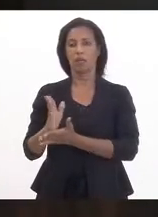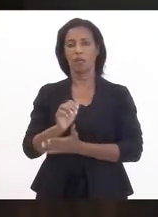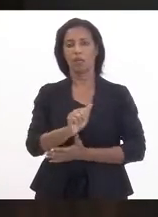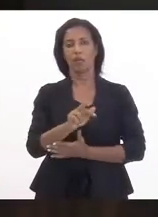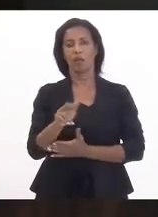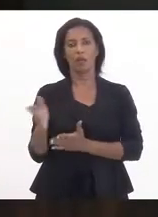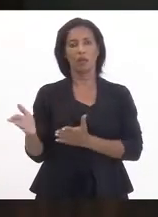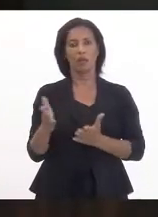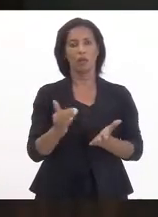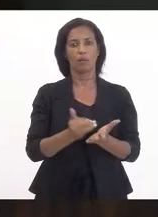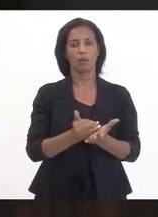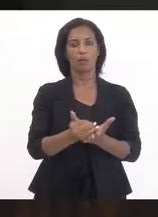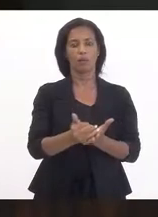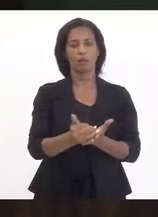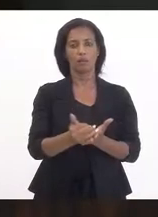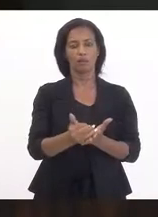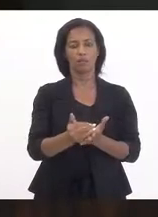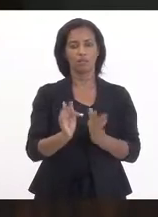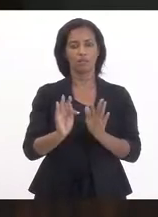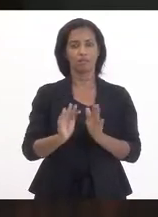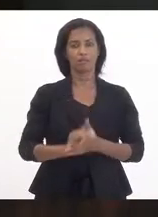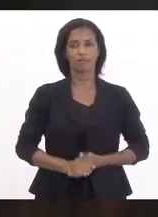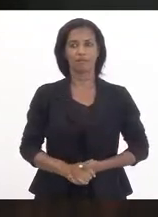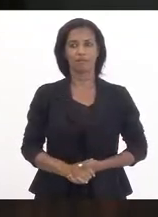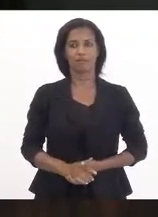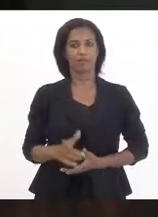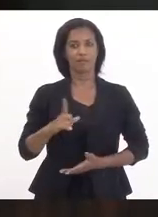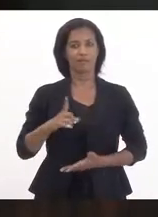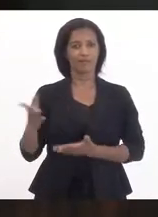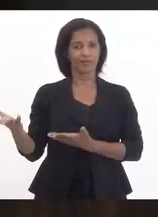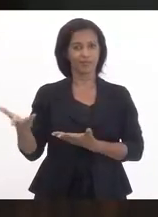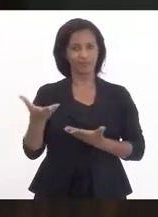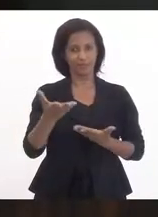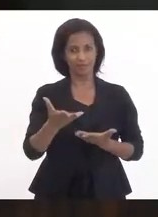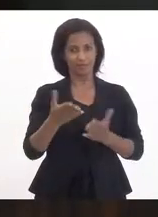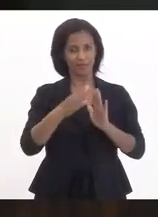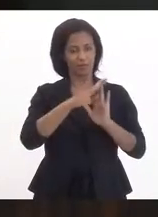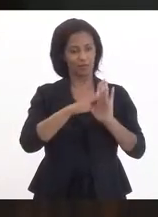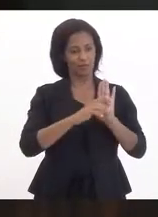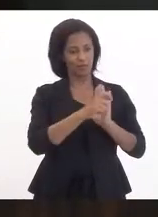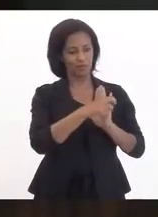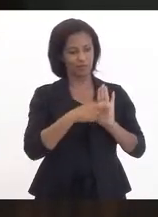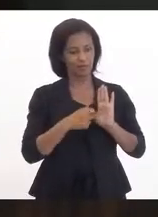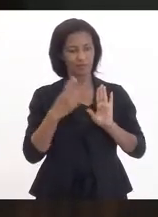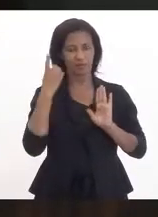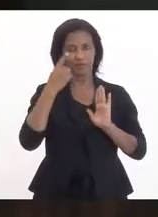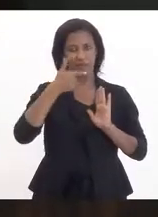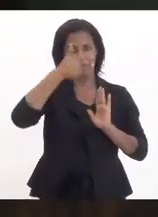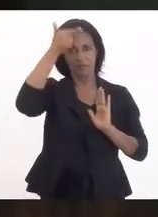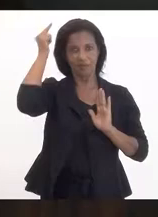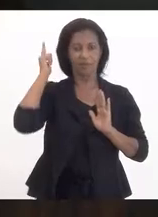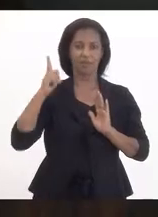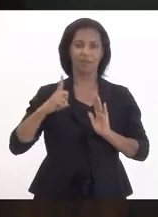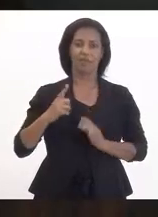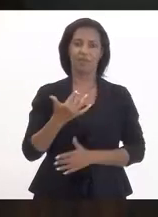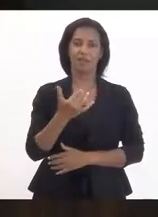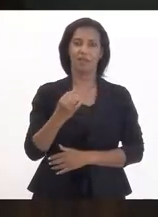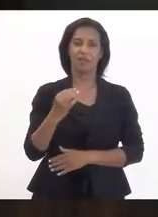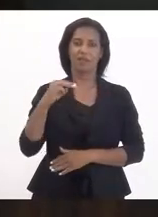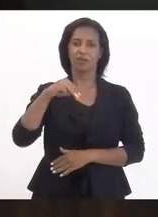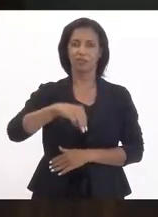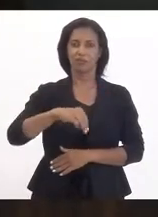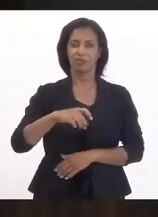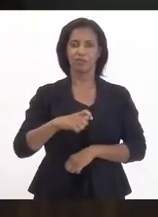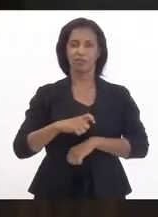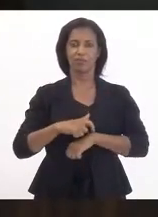ata, passe a seu expediente inicial. Tem a palavra agora, por ordem de inscrição, o deputado Luiz Paulo Correa da Rocha. Vossa Excelência dispõe de